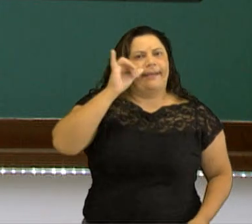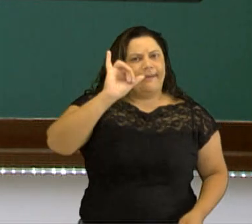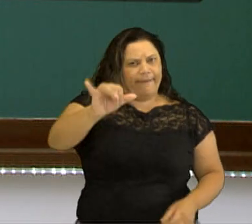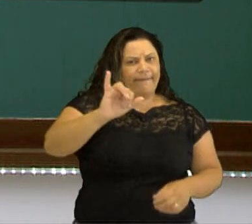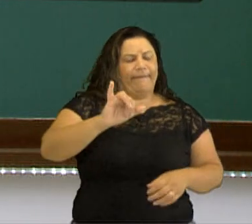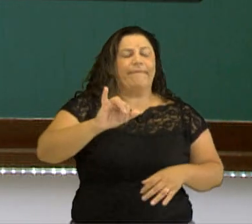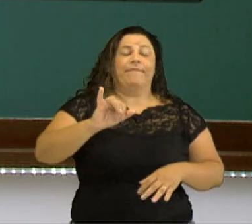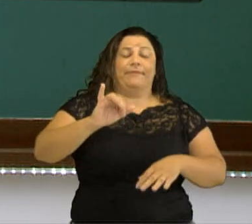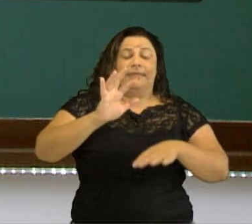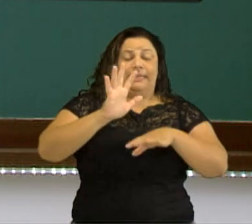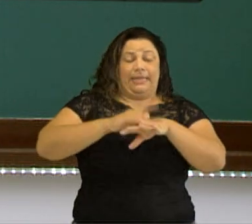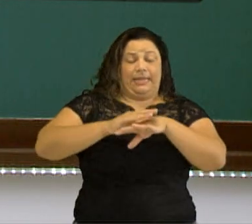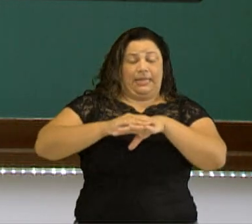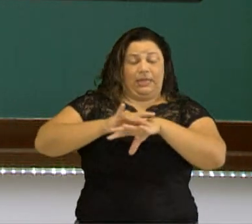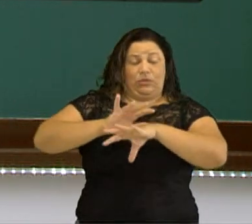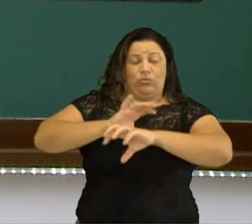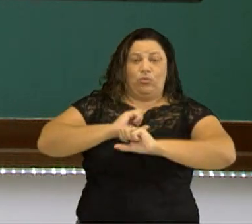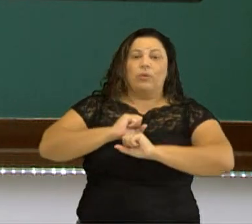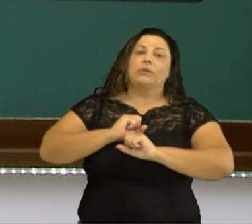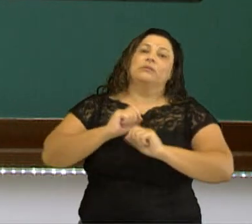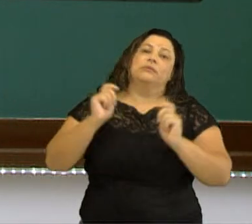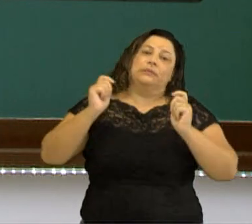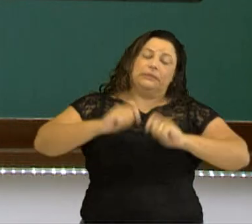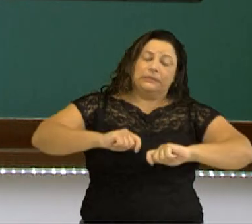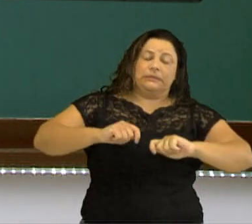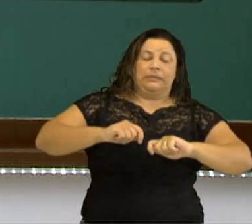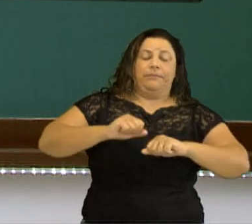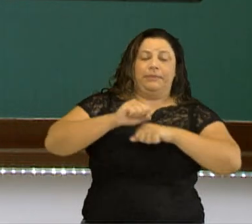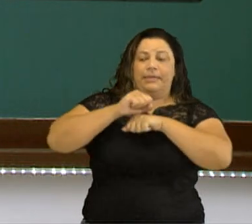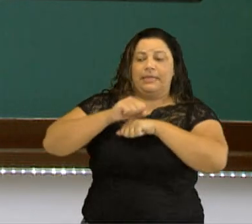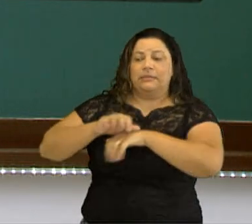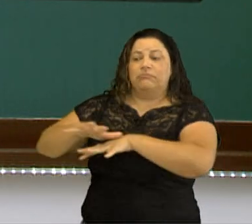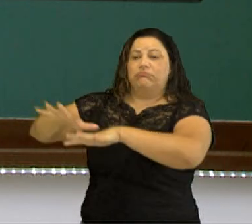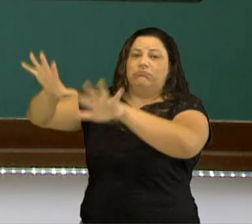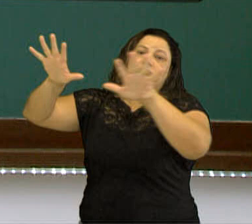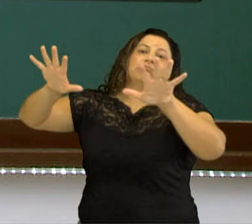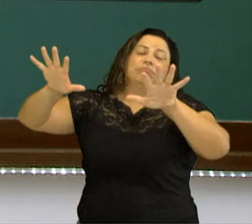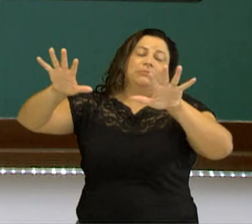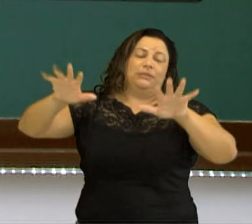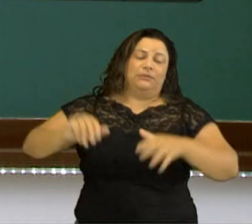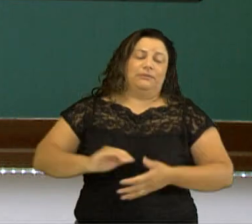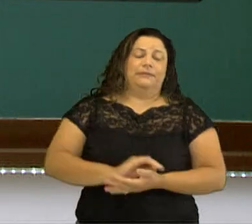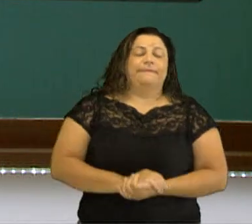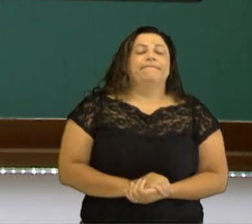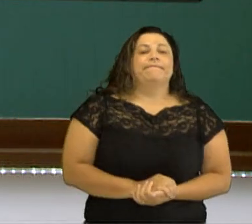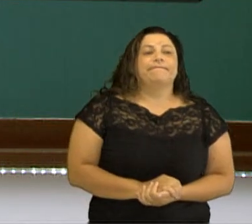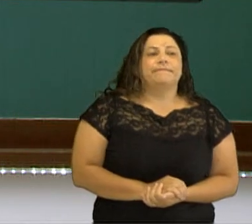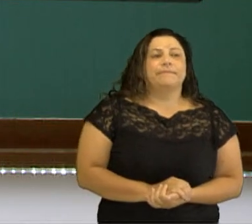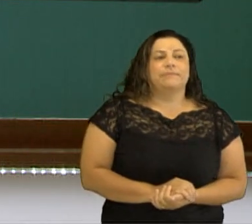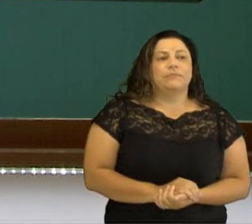de desenvolver essa doença ou então até mesmo de transmitir esse vírus para outras pessoas.